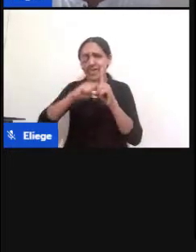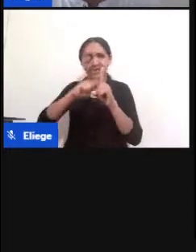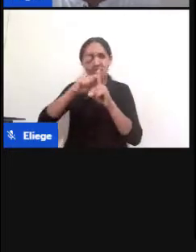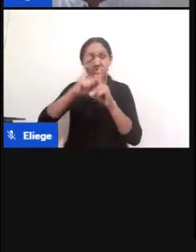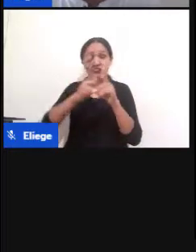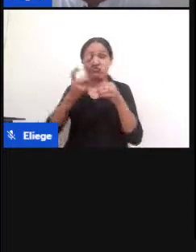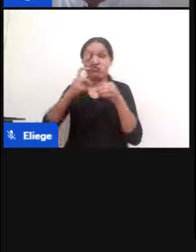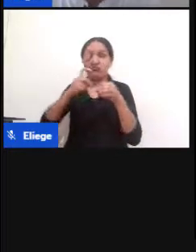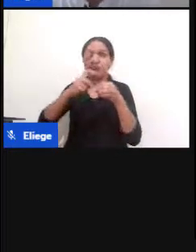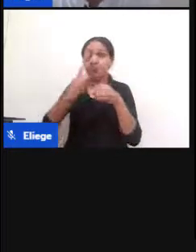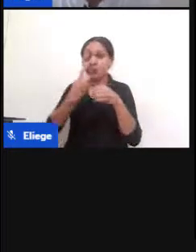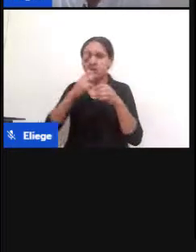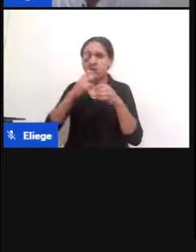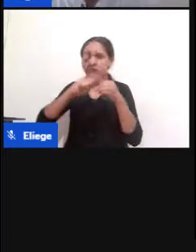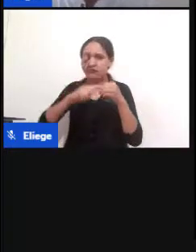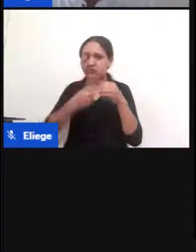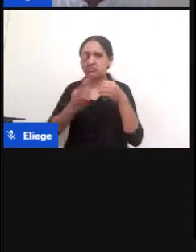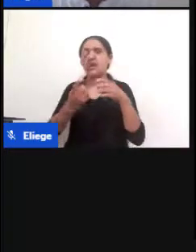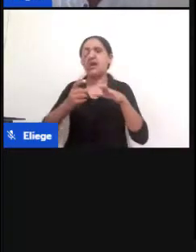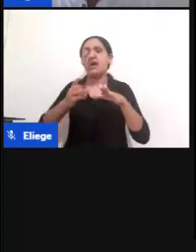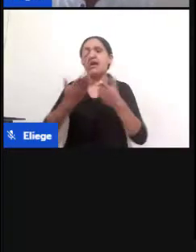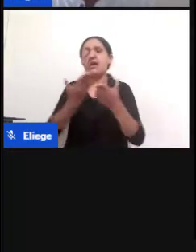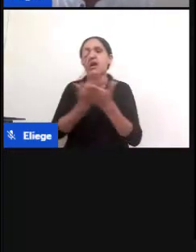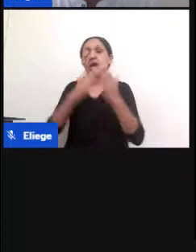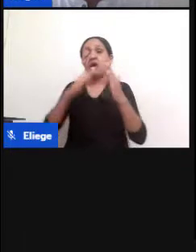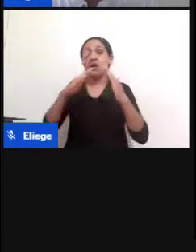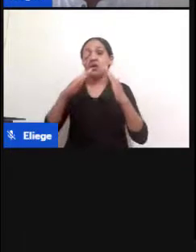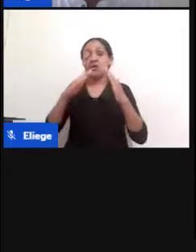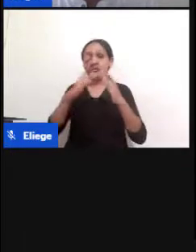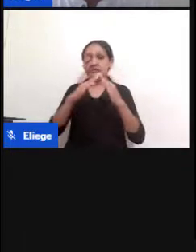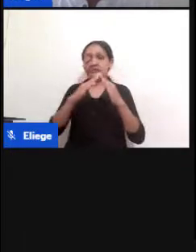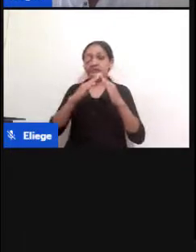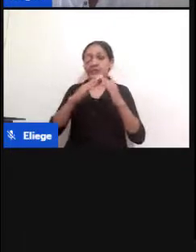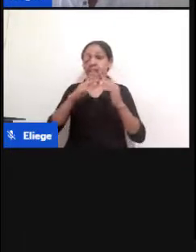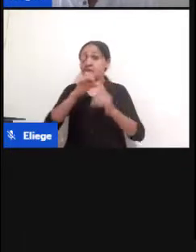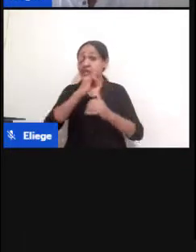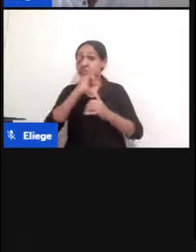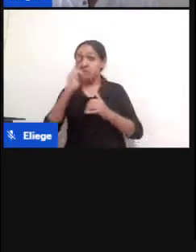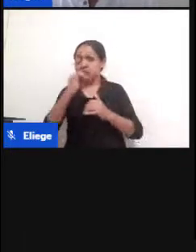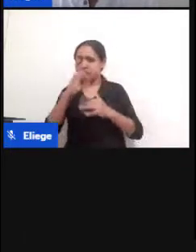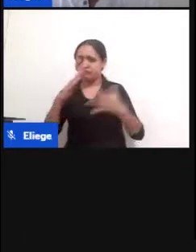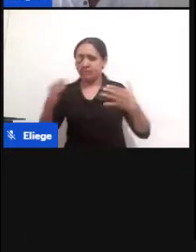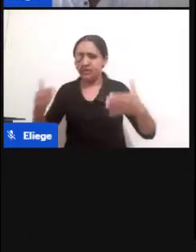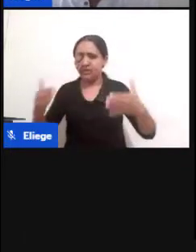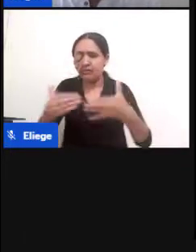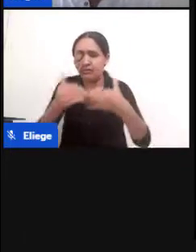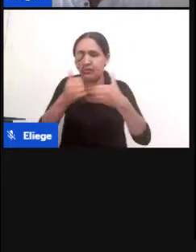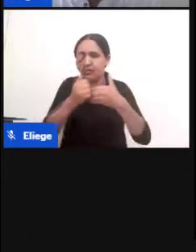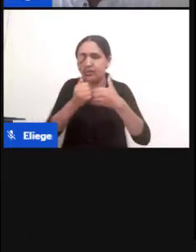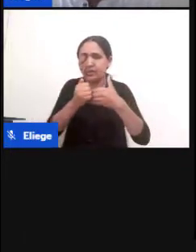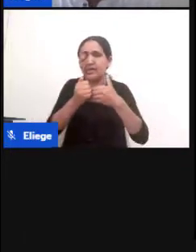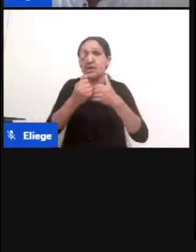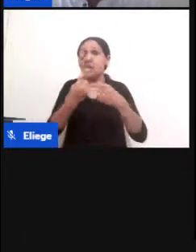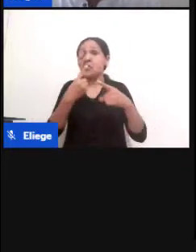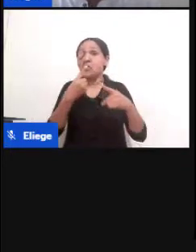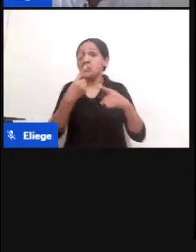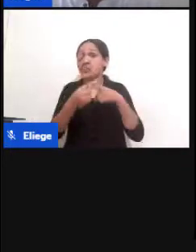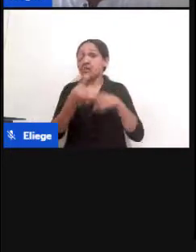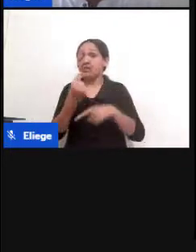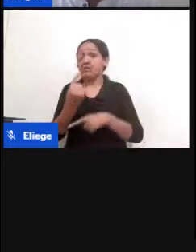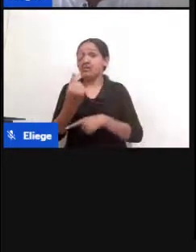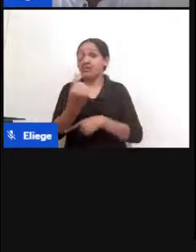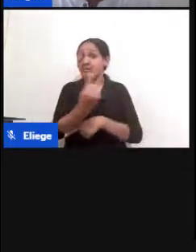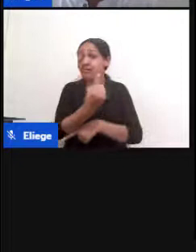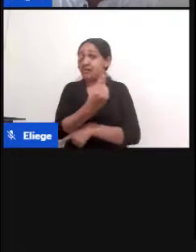acolhimento e a receptividade dos alunos é de suma importância, porque cada criança tem a sua realidade, né, a